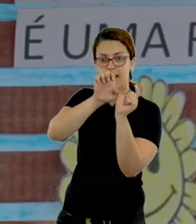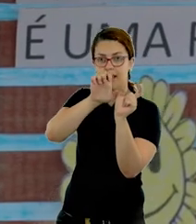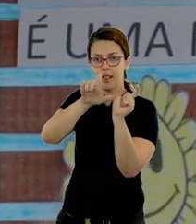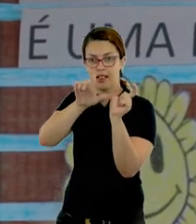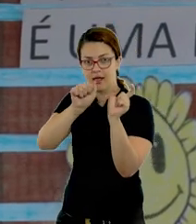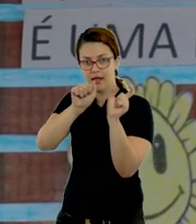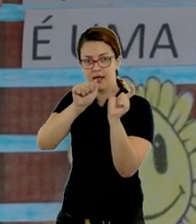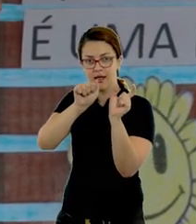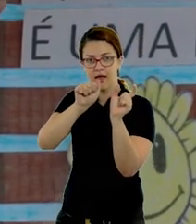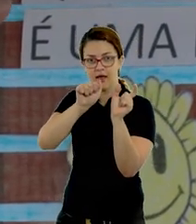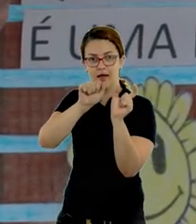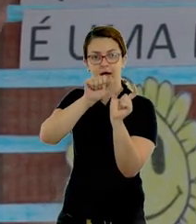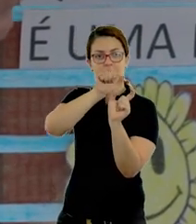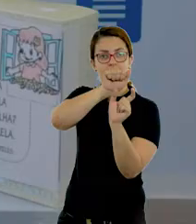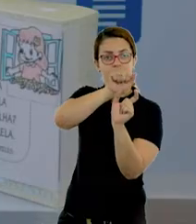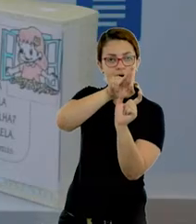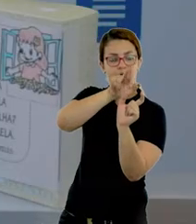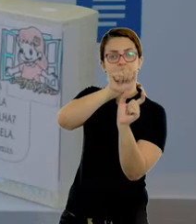descobrir, ó, amarela,